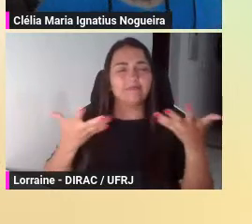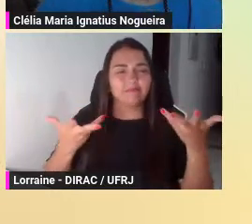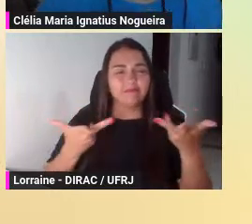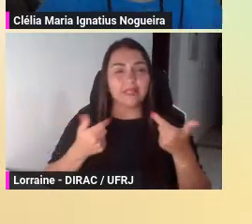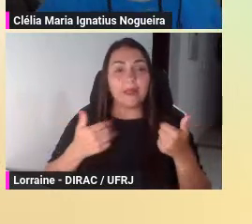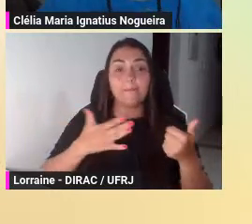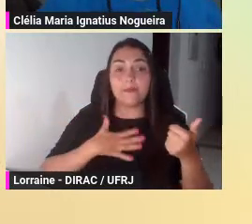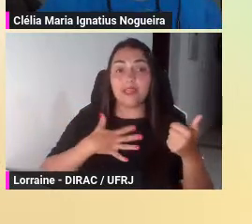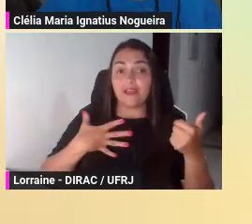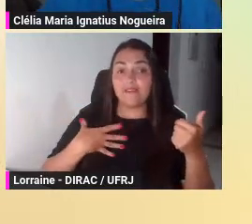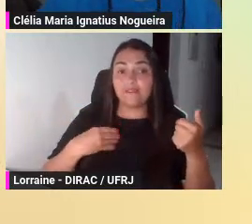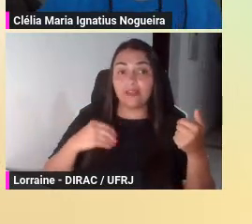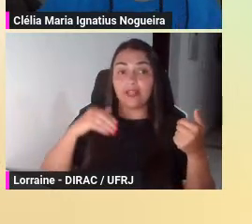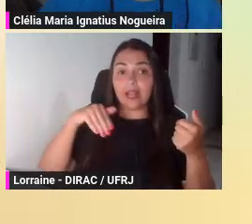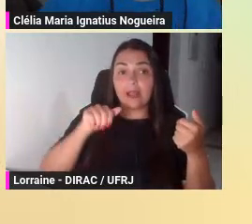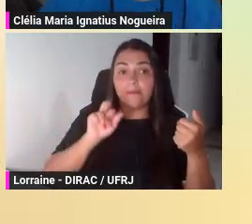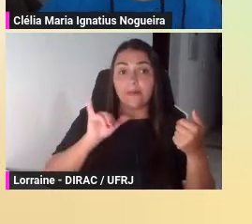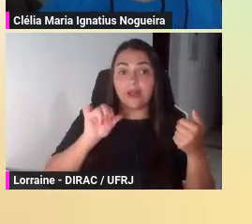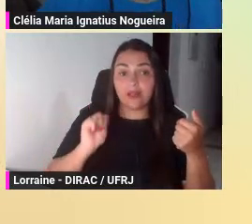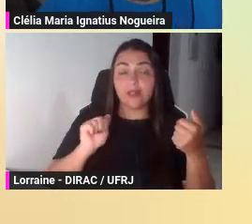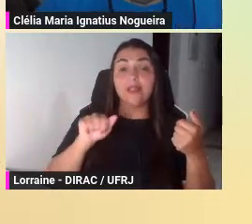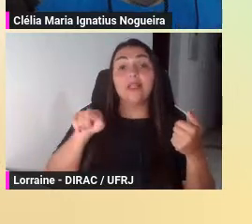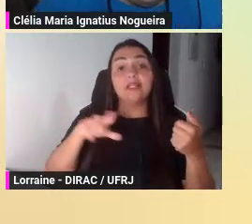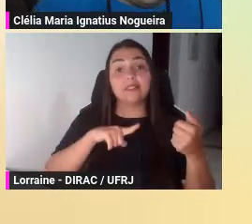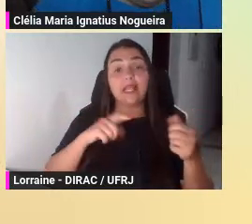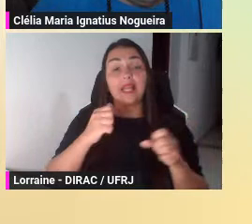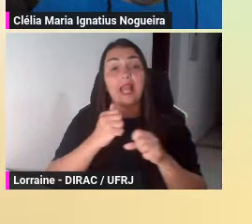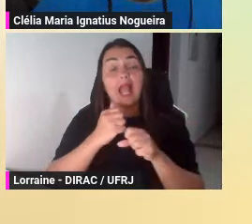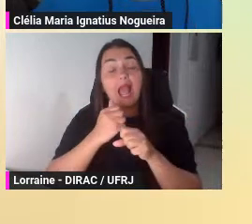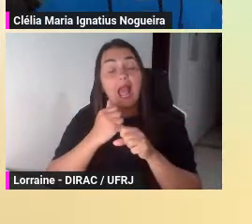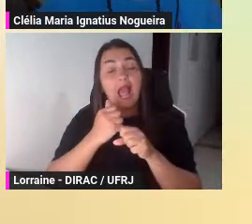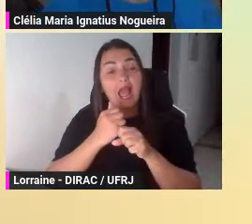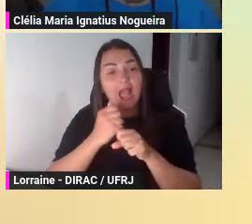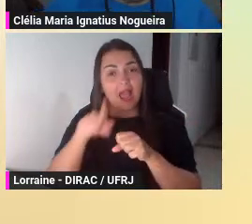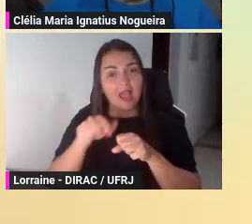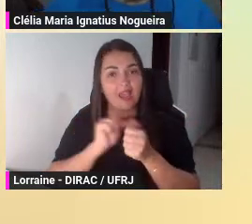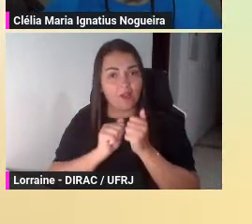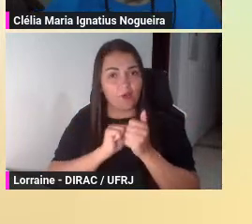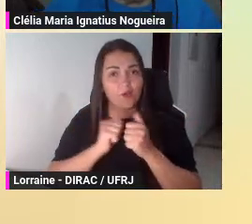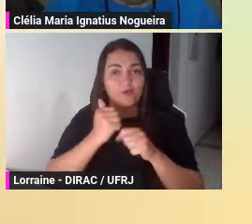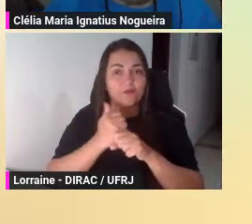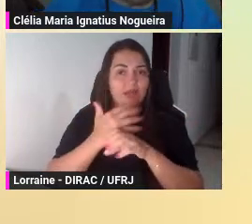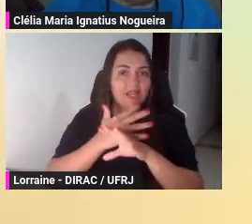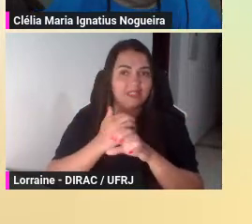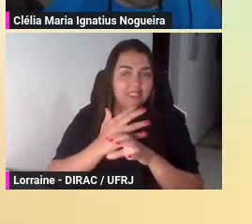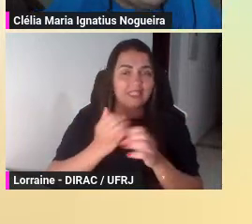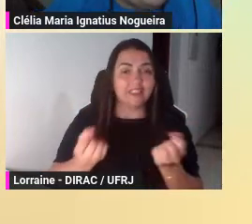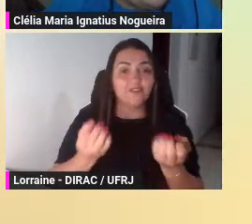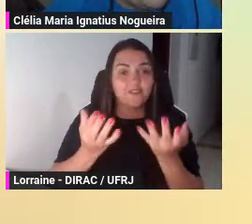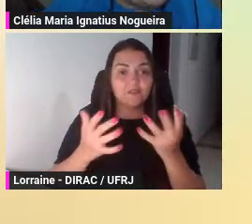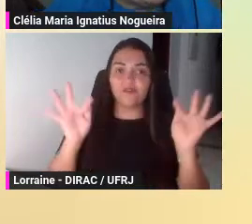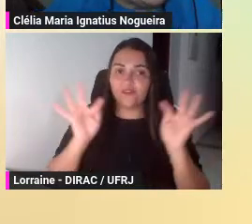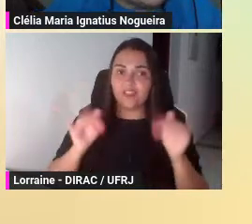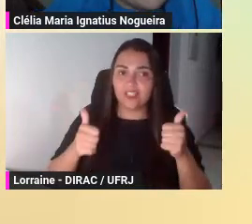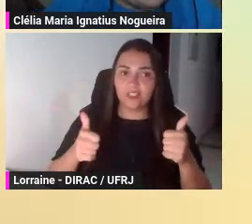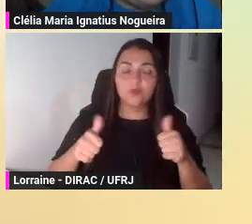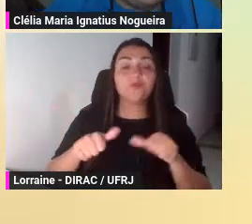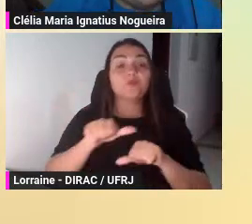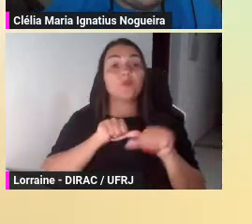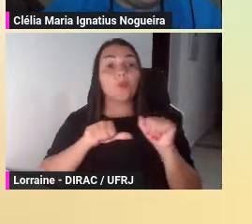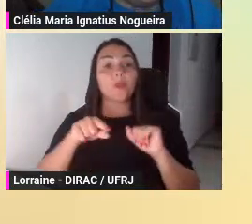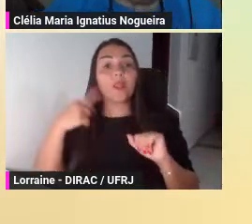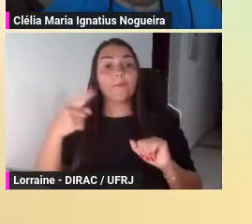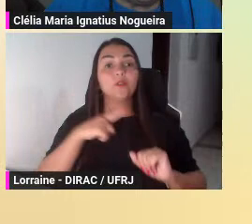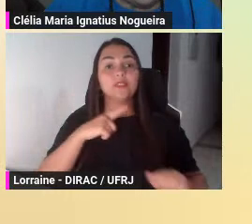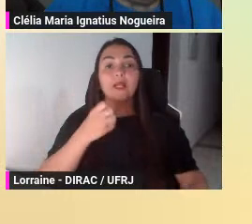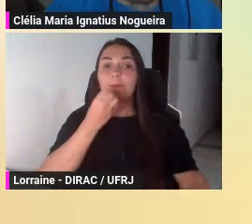Marília, que já vai ter o arroz, a batata frita, feliz. A partir daí, vou lá com um bom bife caprichado, um